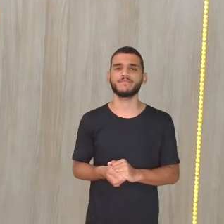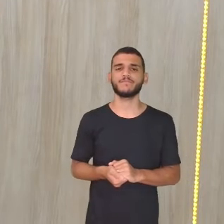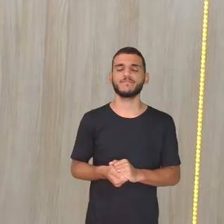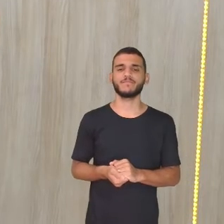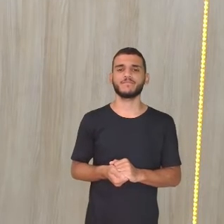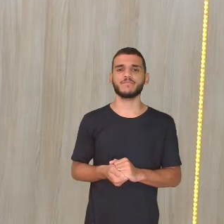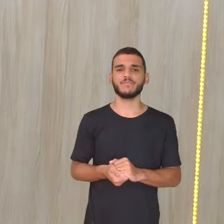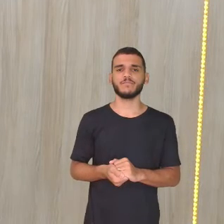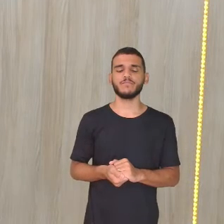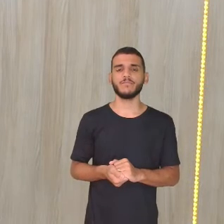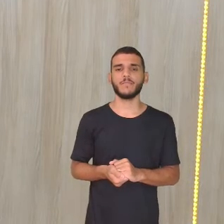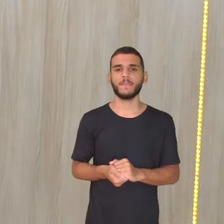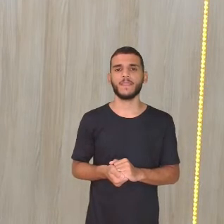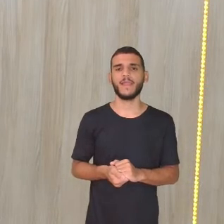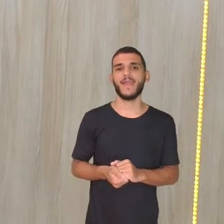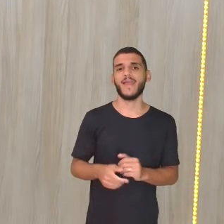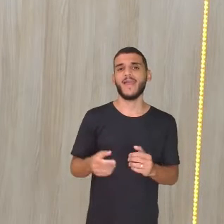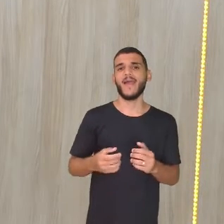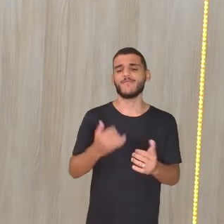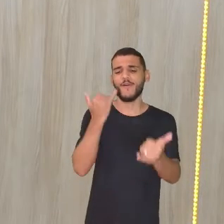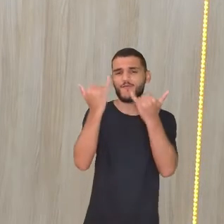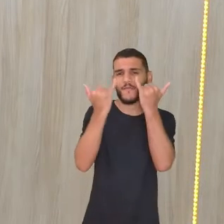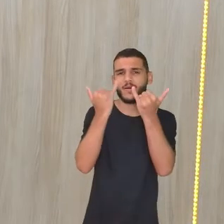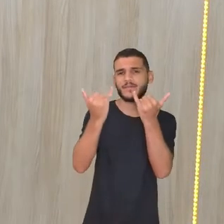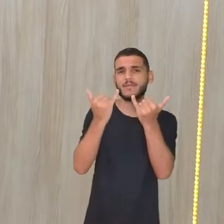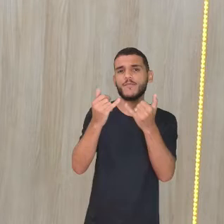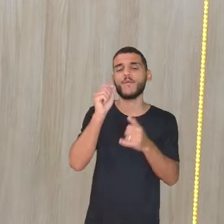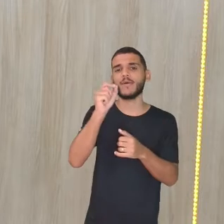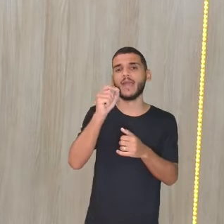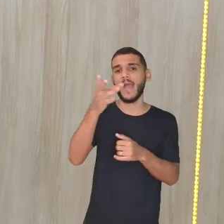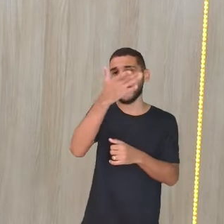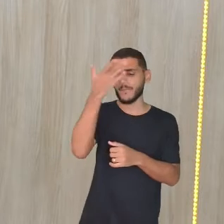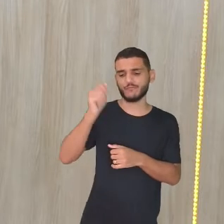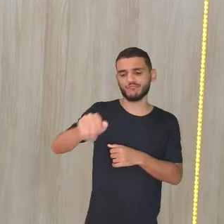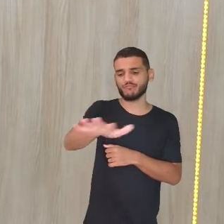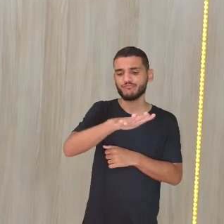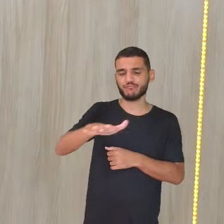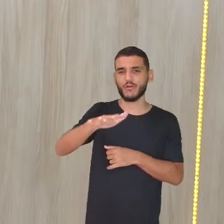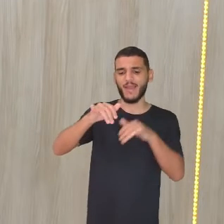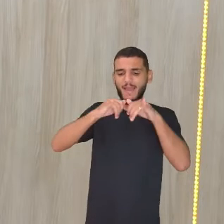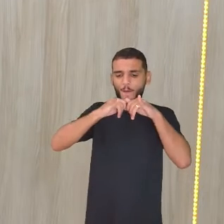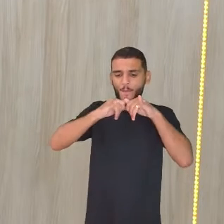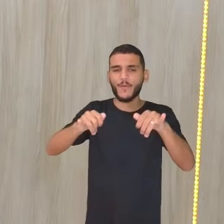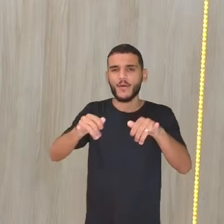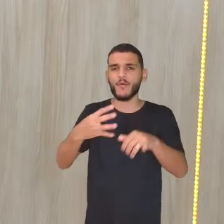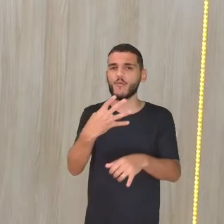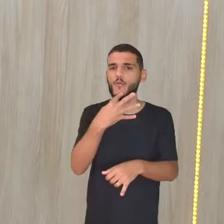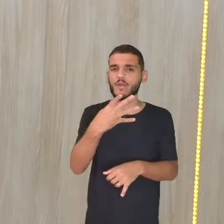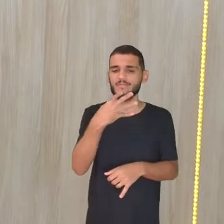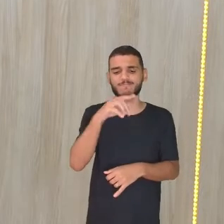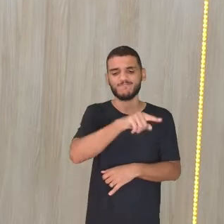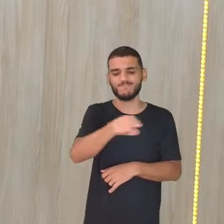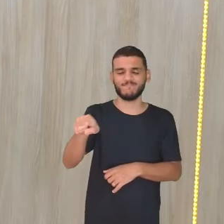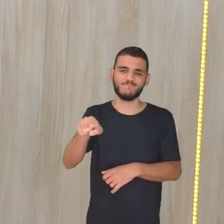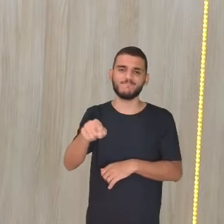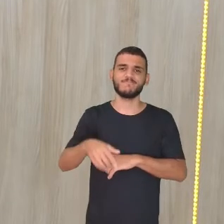que esclarece, não é, informa um público-alvo que tem interesse sobre aquele determinado